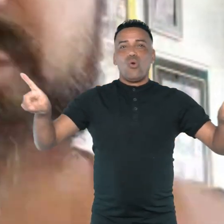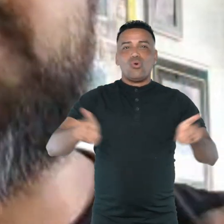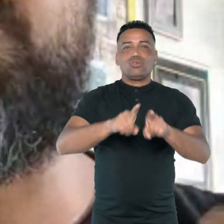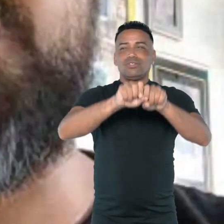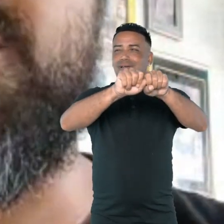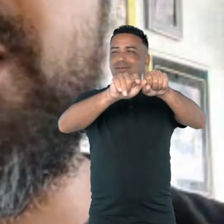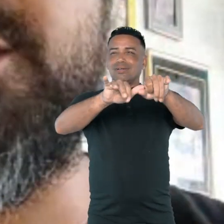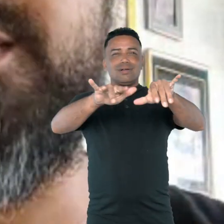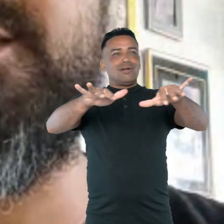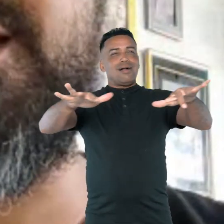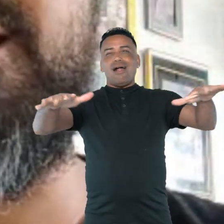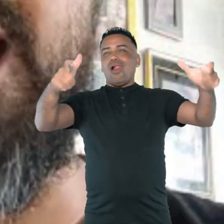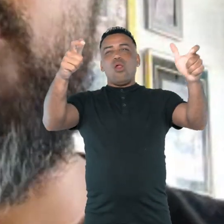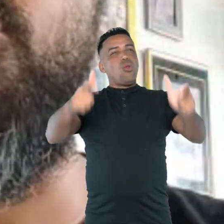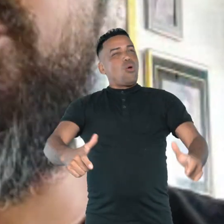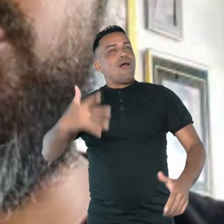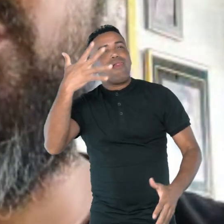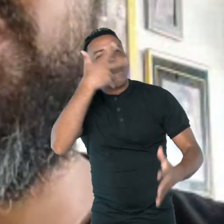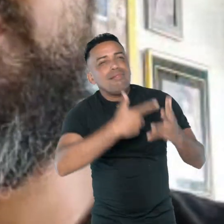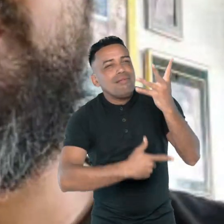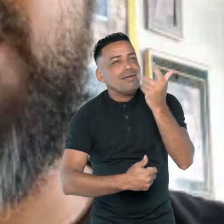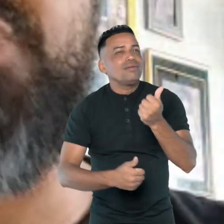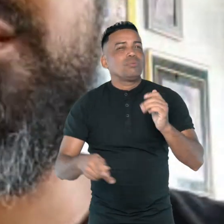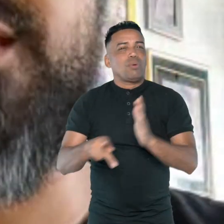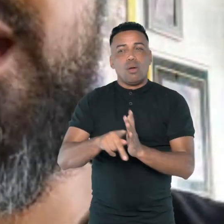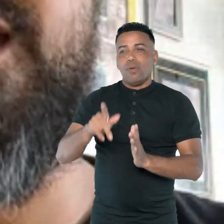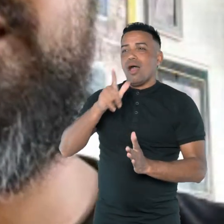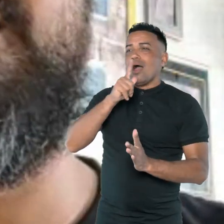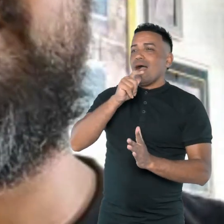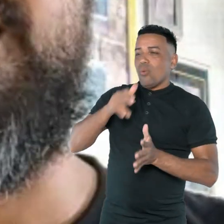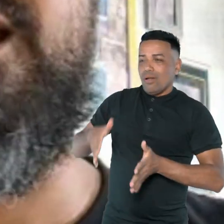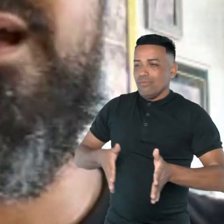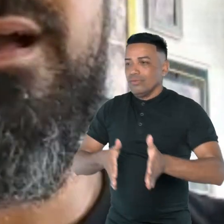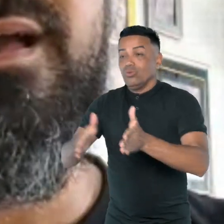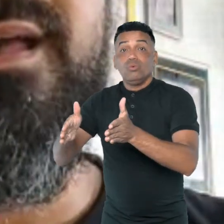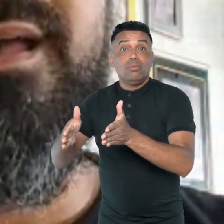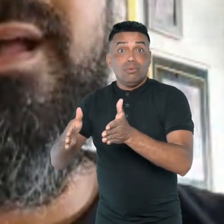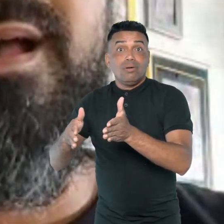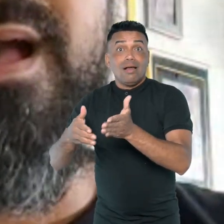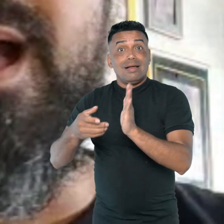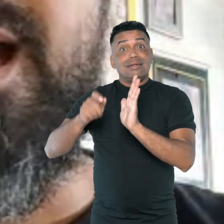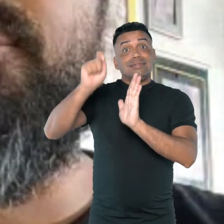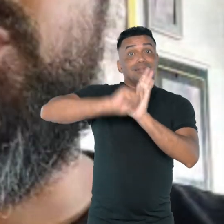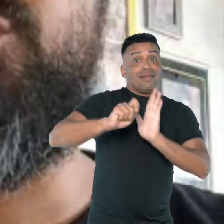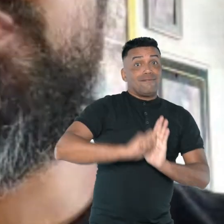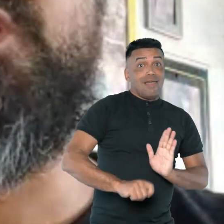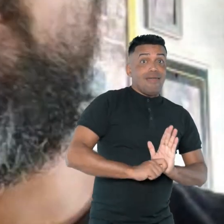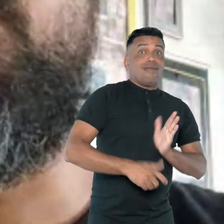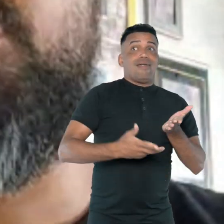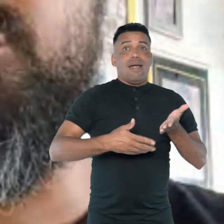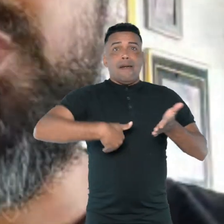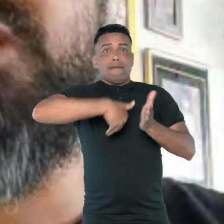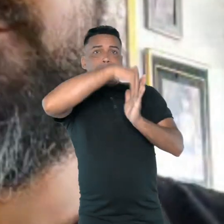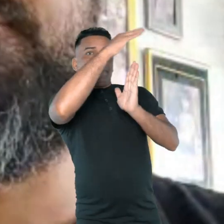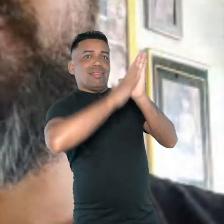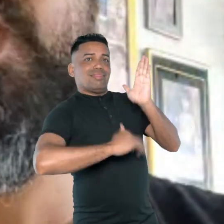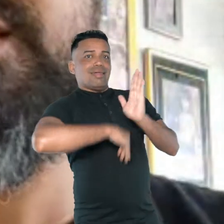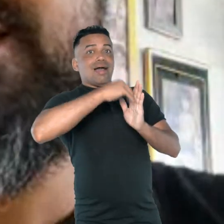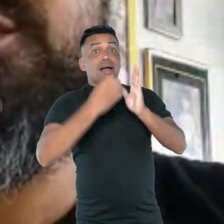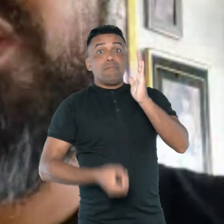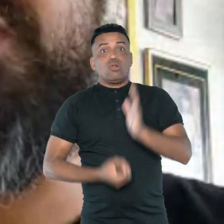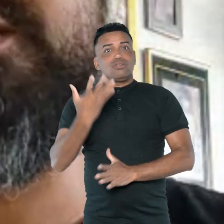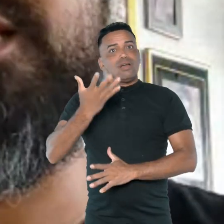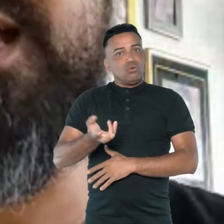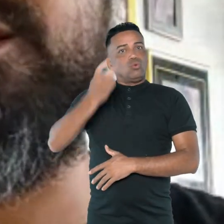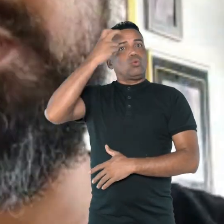São Francisco inspiram a gente, né, a compor, a pintar, a, a produzir cultura que